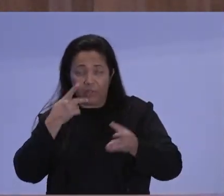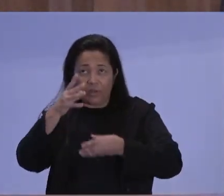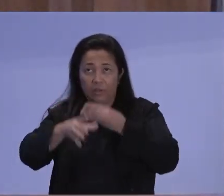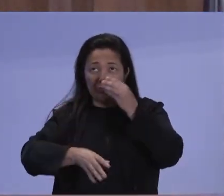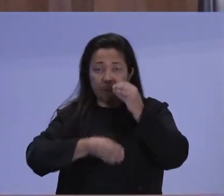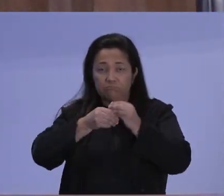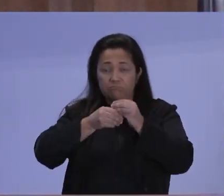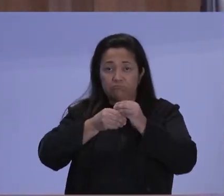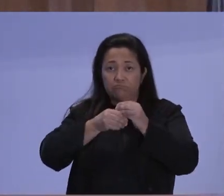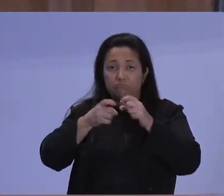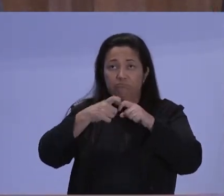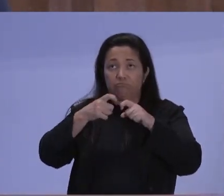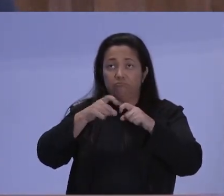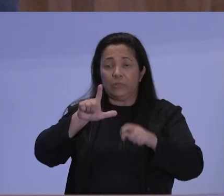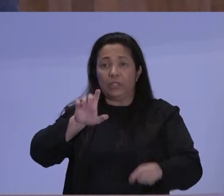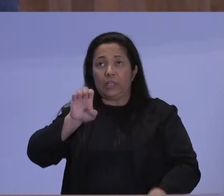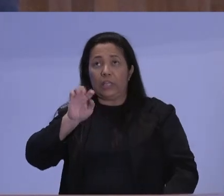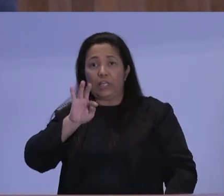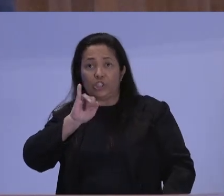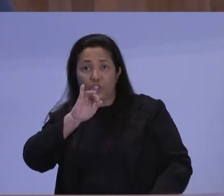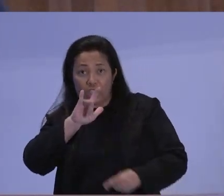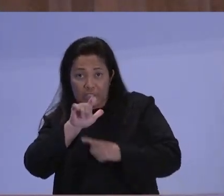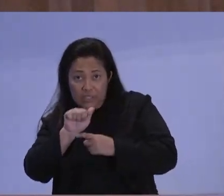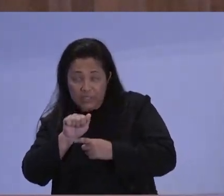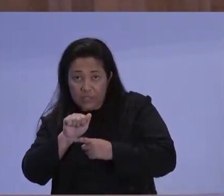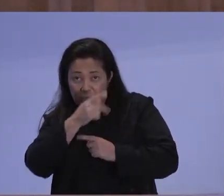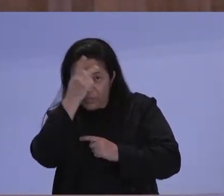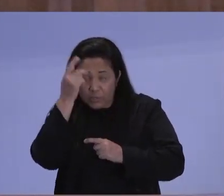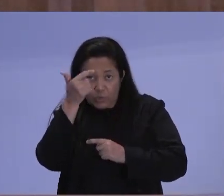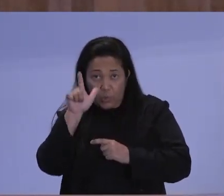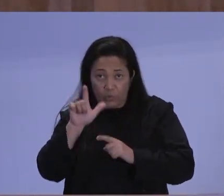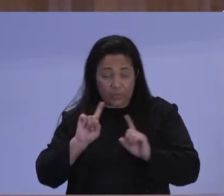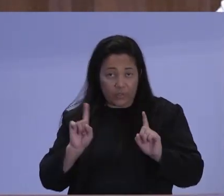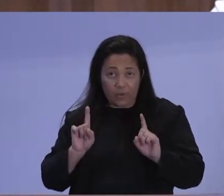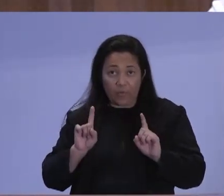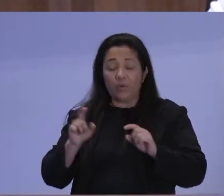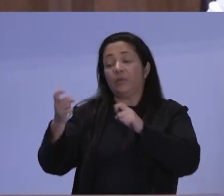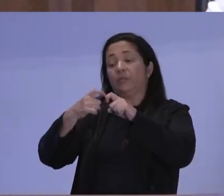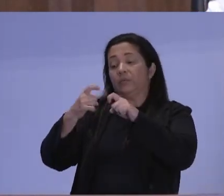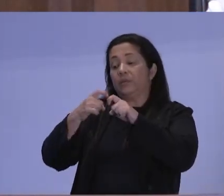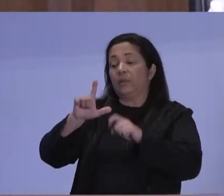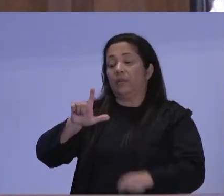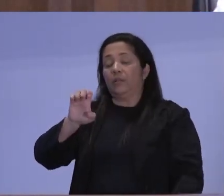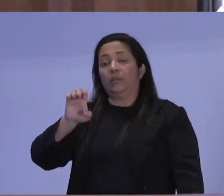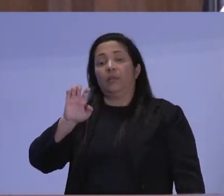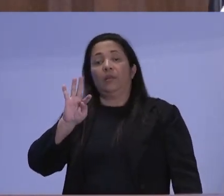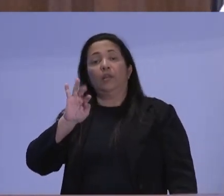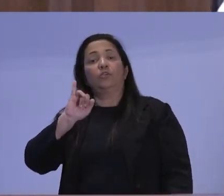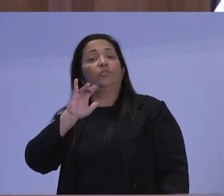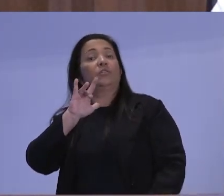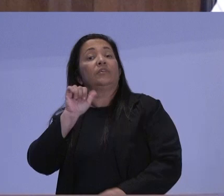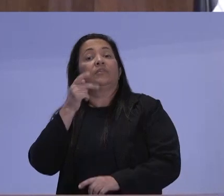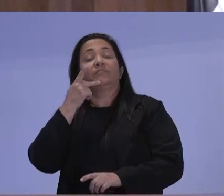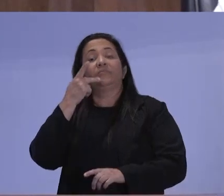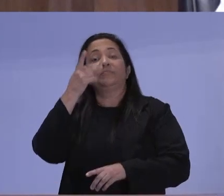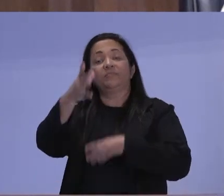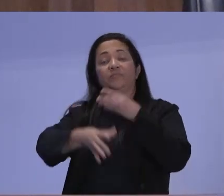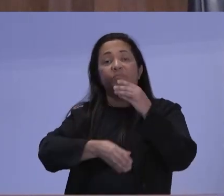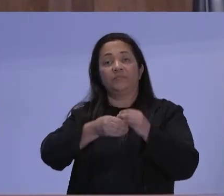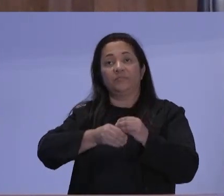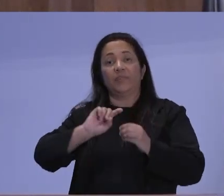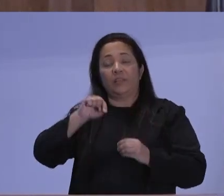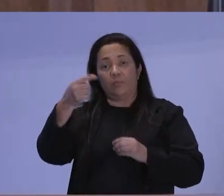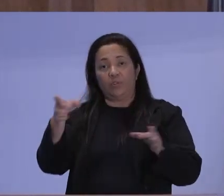doutora Letícia quer fazer uma fala, mais alguém? Não? Está tranquilo? Então, eu vou passar para a doutora Letícia, para ela fazer as considerações finais dela e depois a